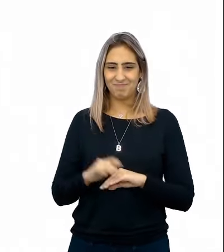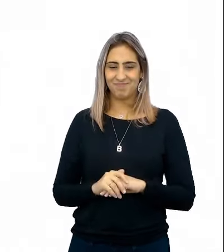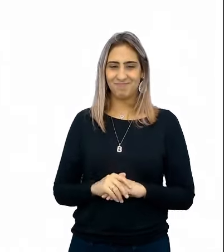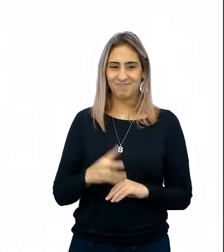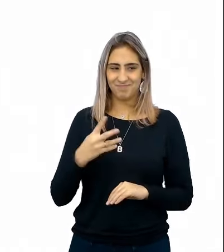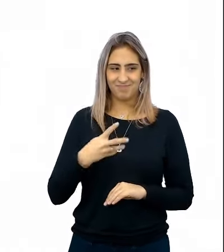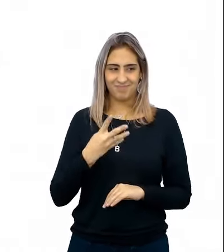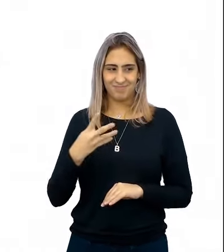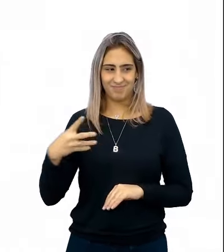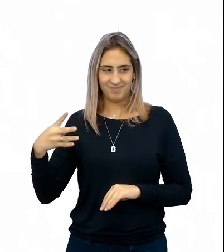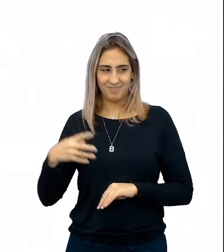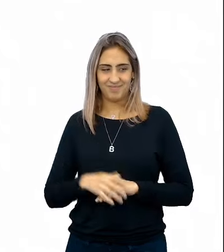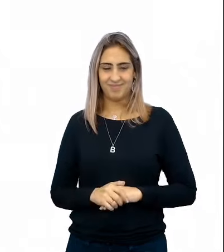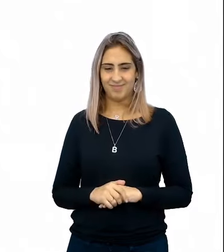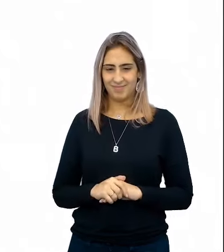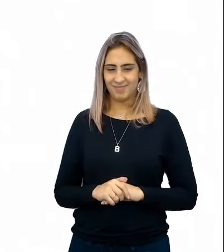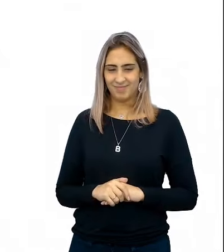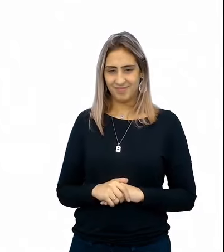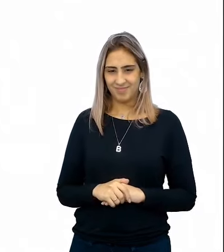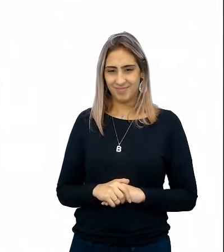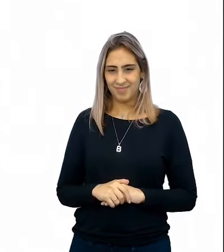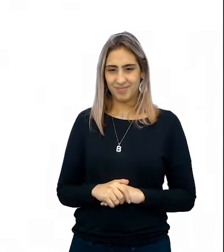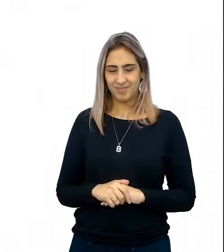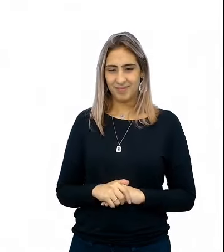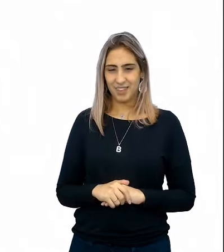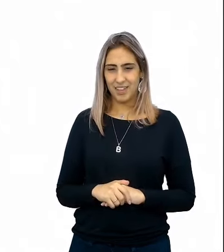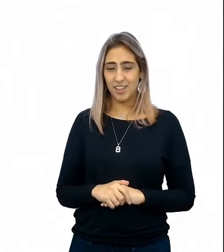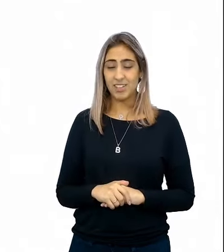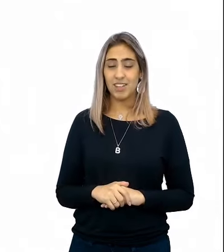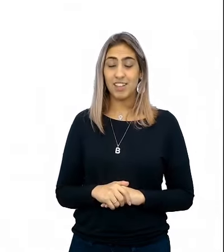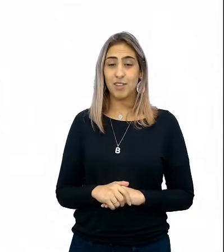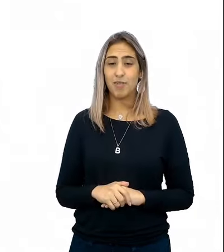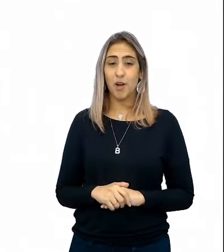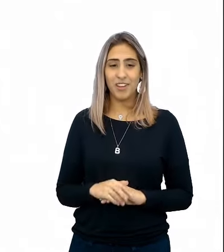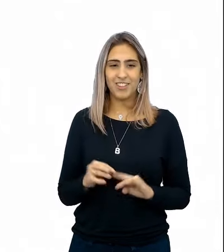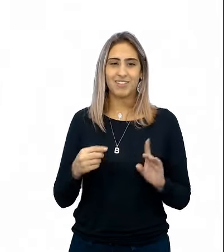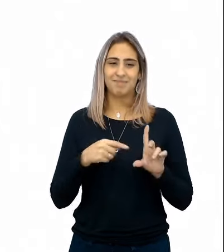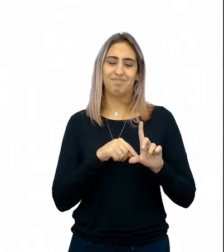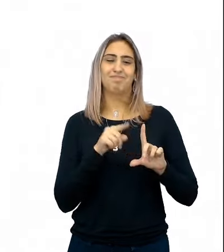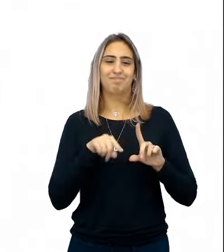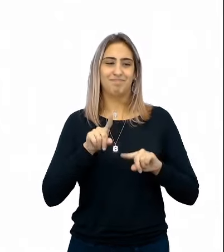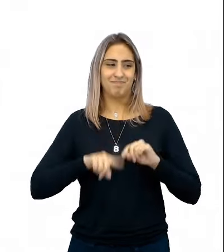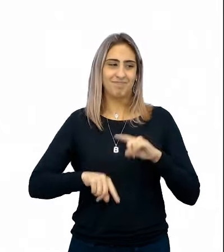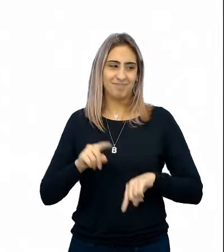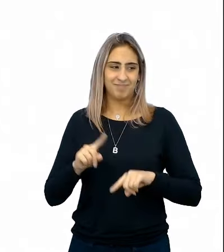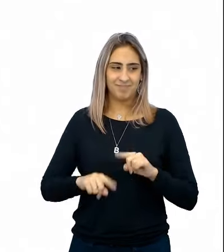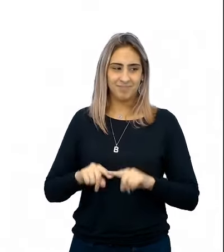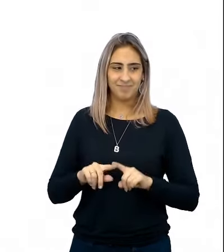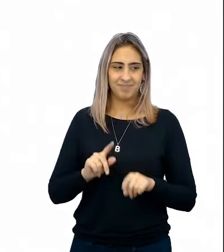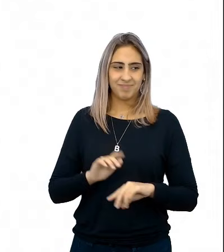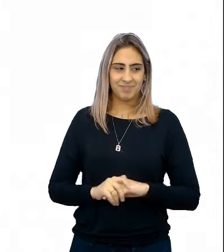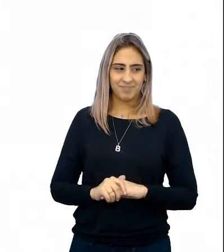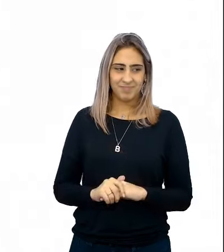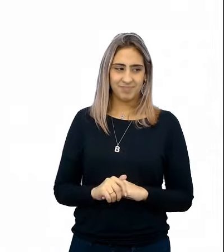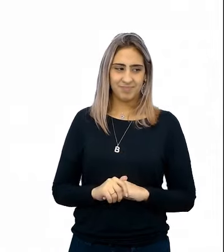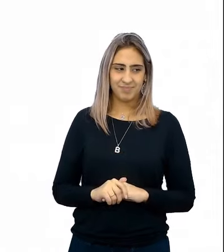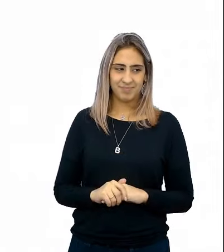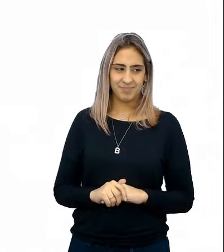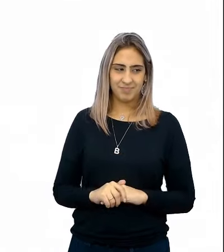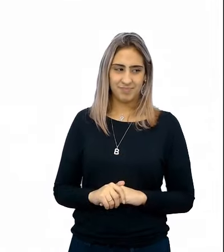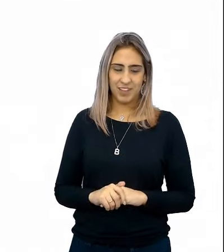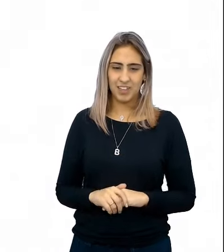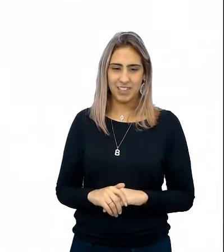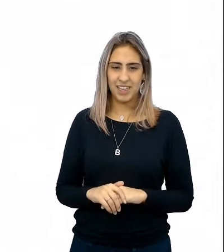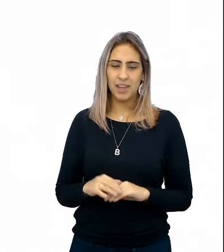na primeira, o que a gente tem? Os produtos indicados: farinha, fermento,